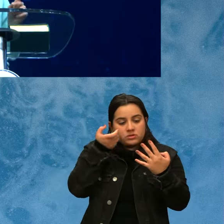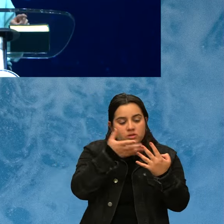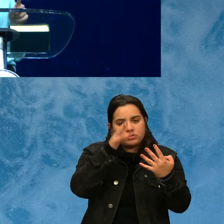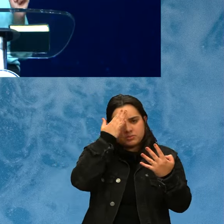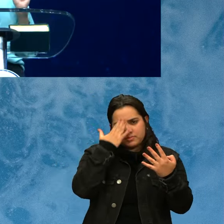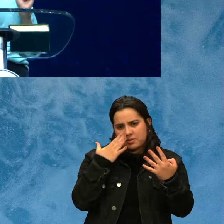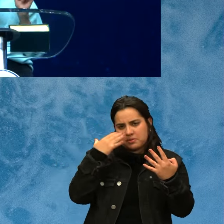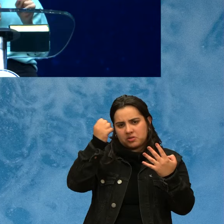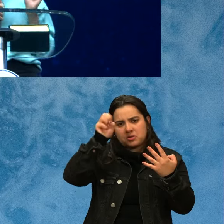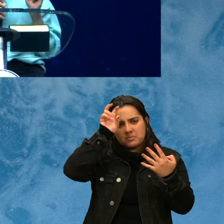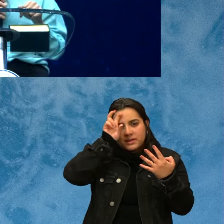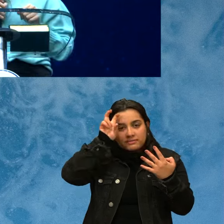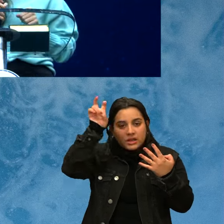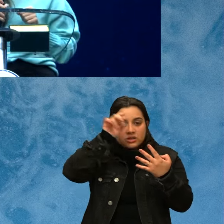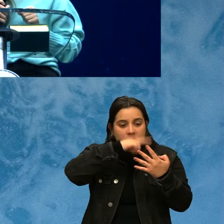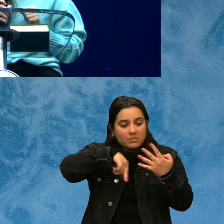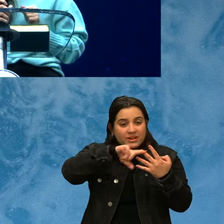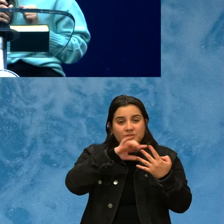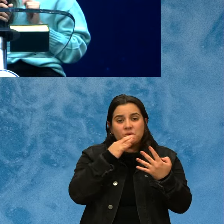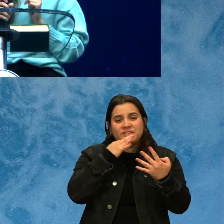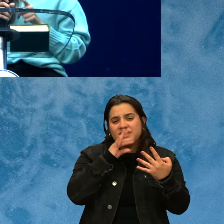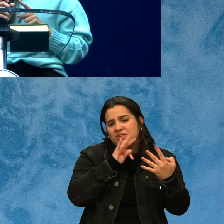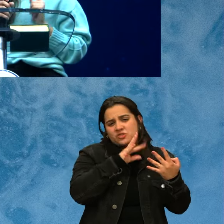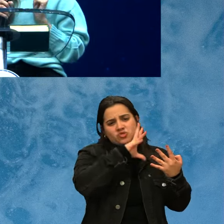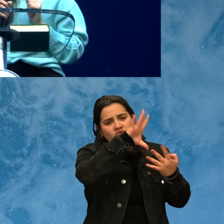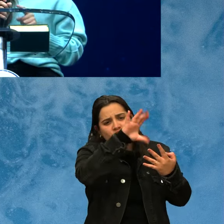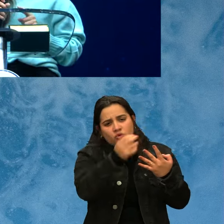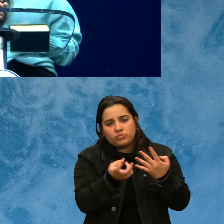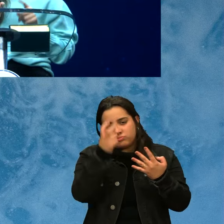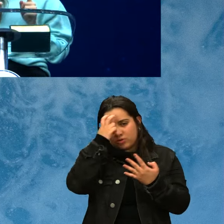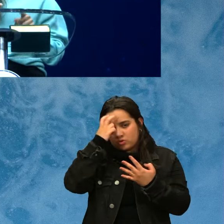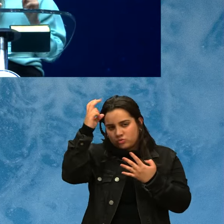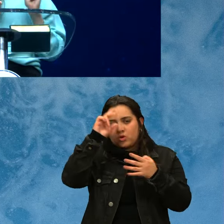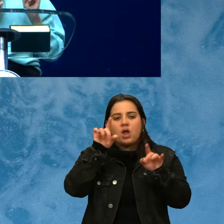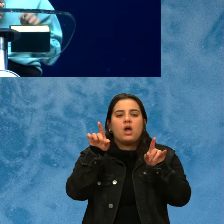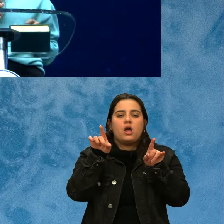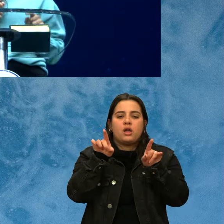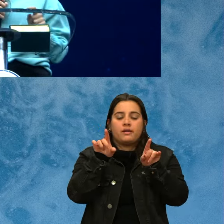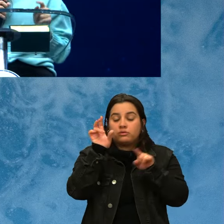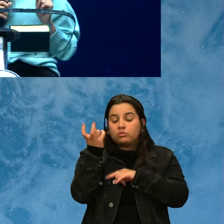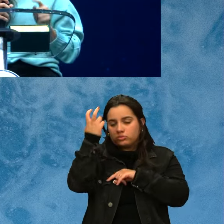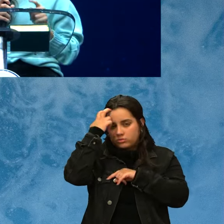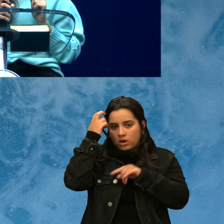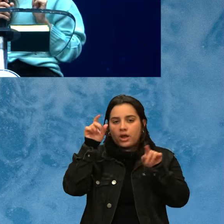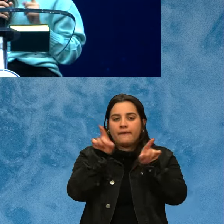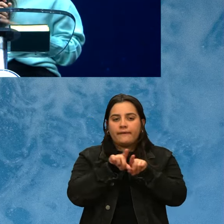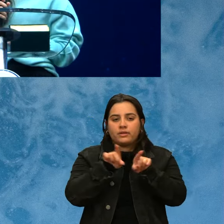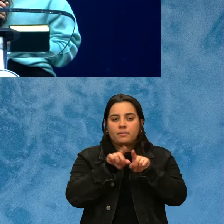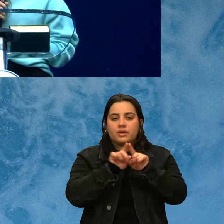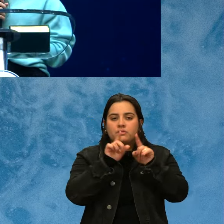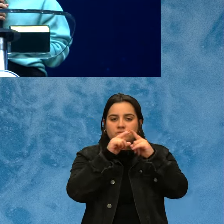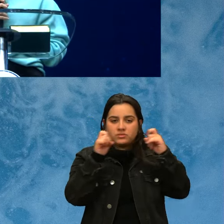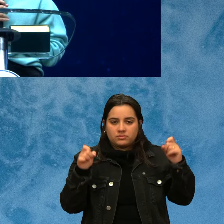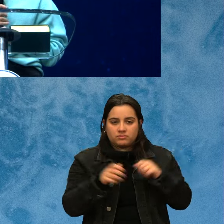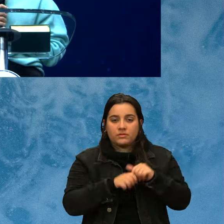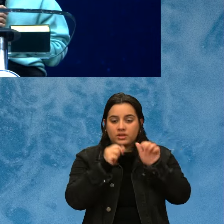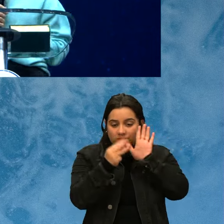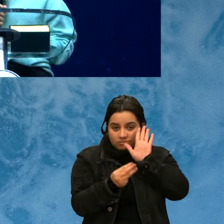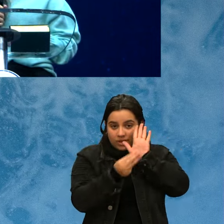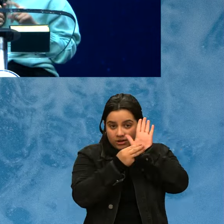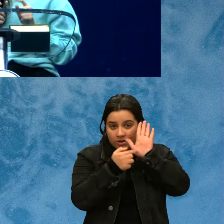todos os aspectos da cultura e da ciência. E Daniel, além disso, sabia interpretar todo tipo de visões e